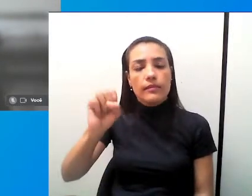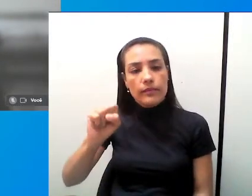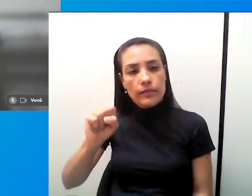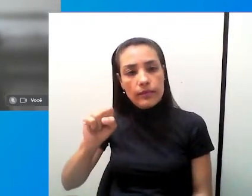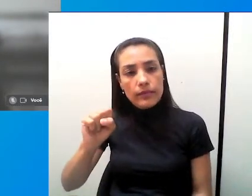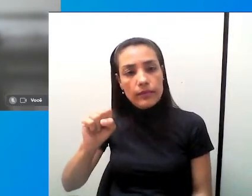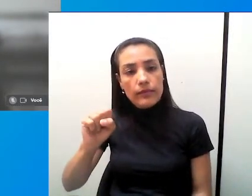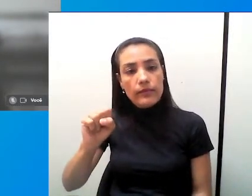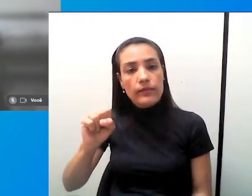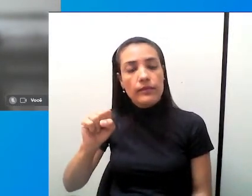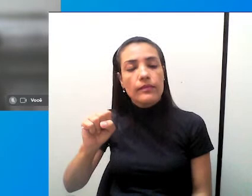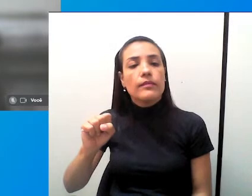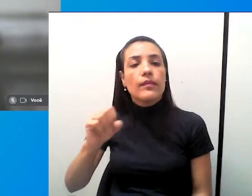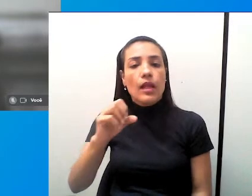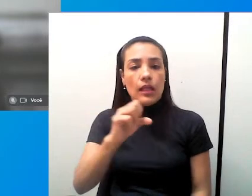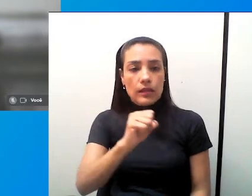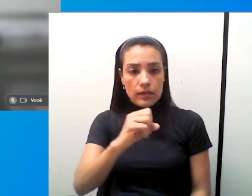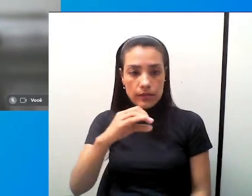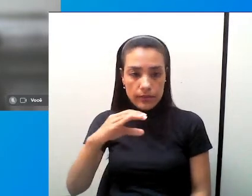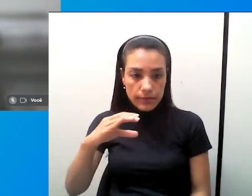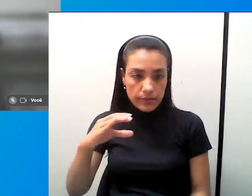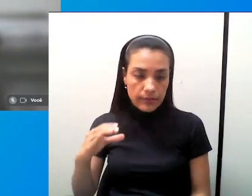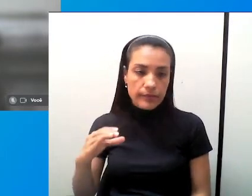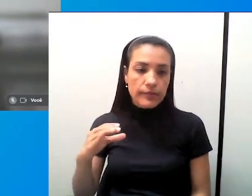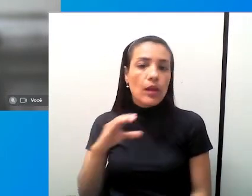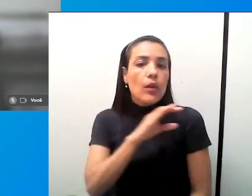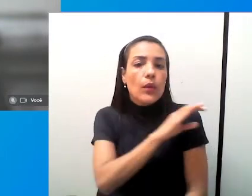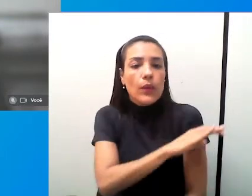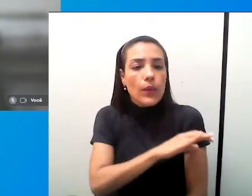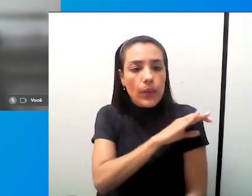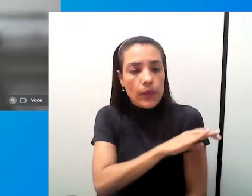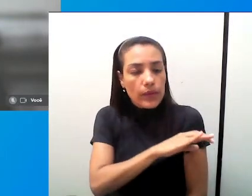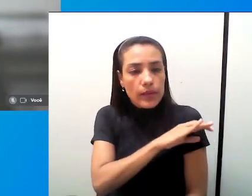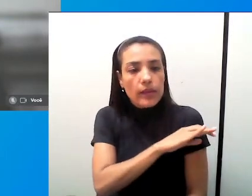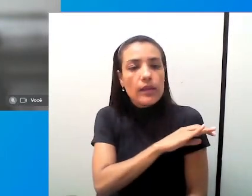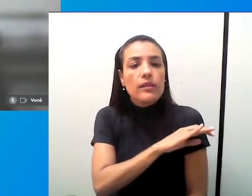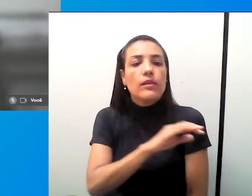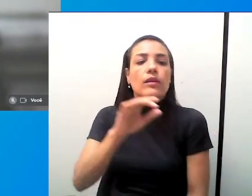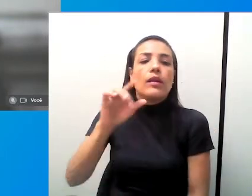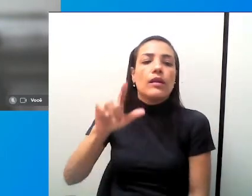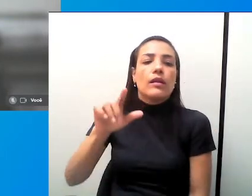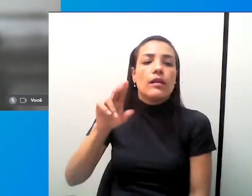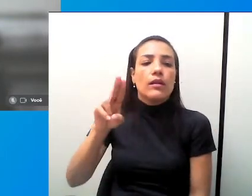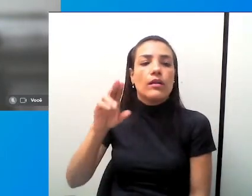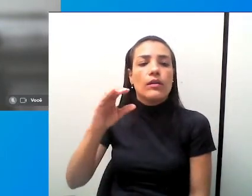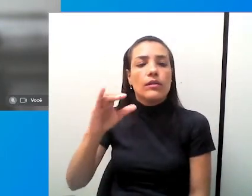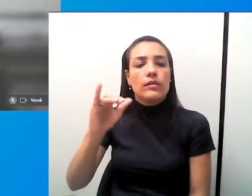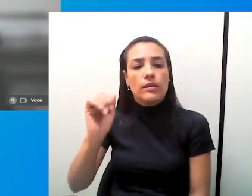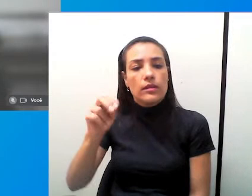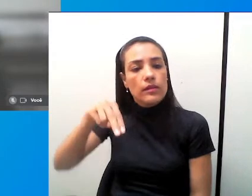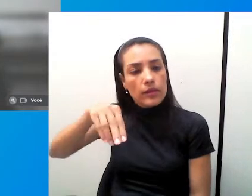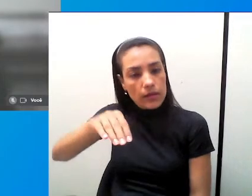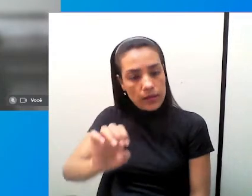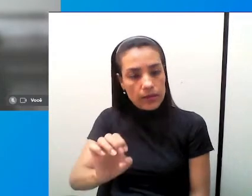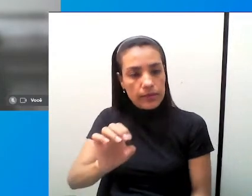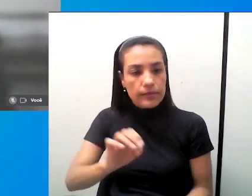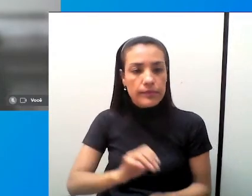Santa Catarina, a coordenadora do curso, a professora Luciane Costa de Oliveira.